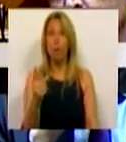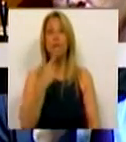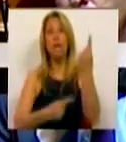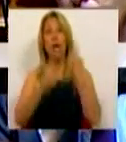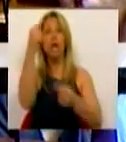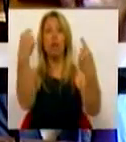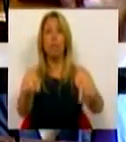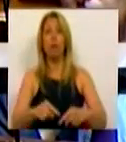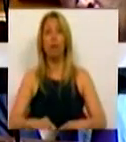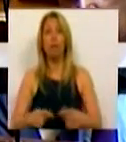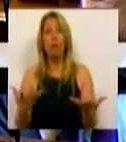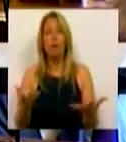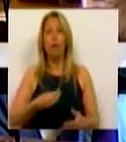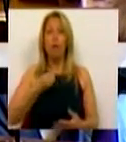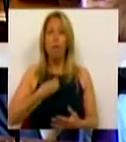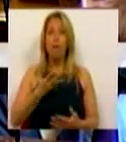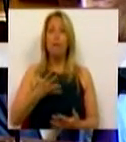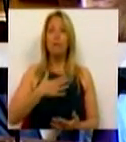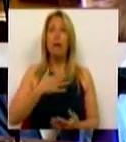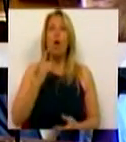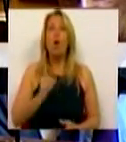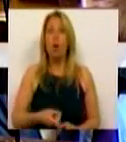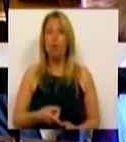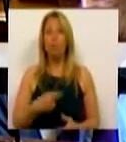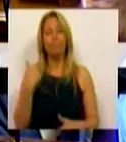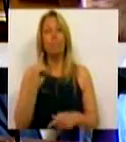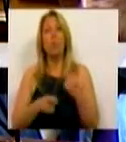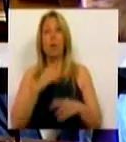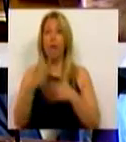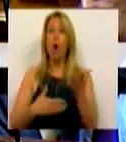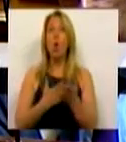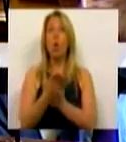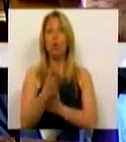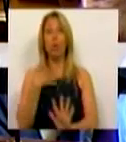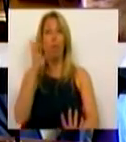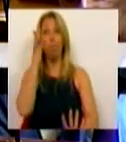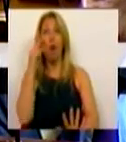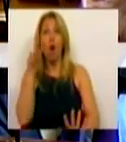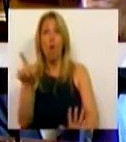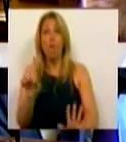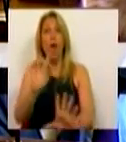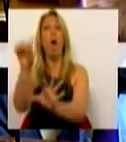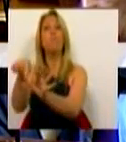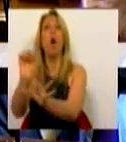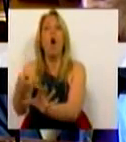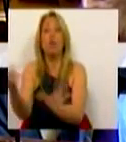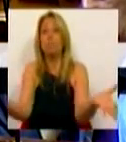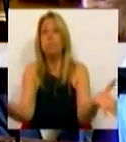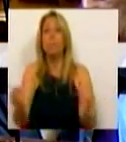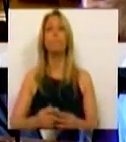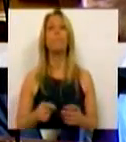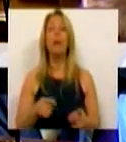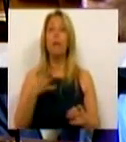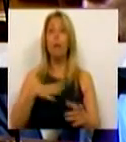denunciada. Portanto, o que nos preocupa é aquilo que continua a não se ver. E por isso quero elogiar o Governo